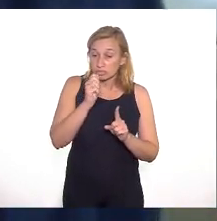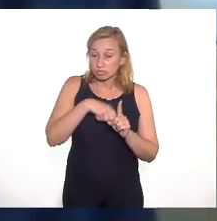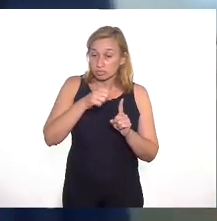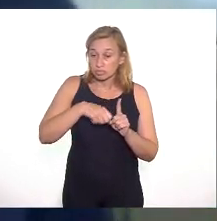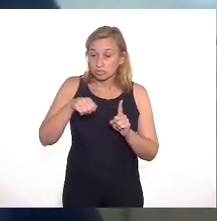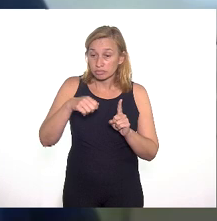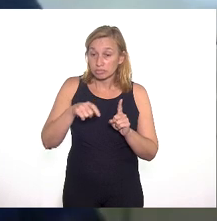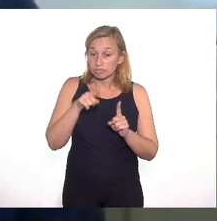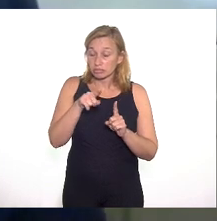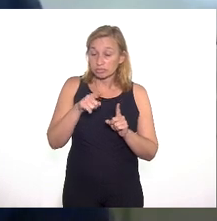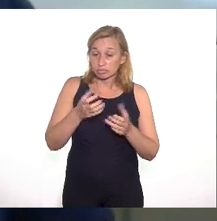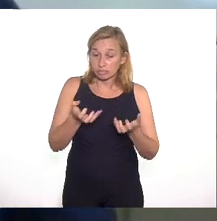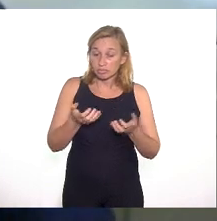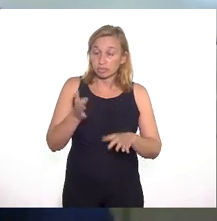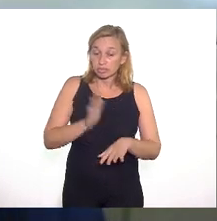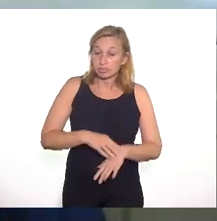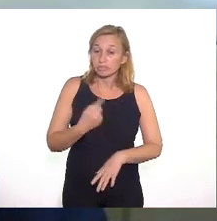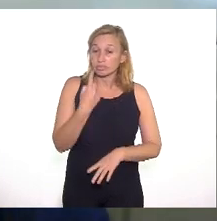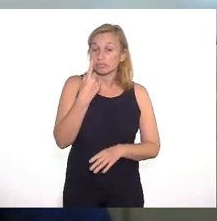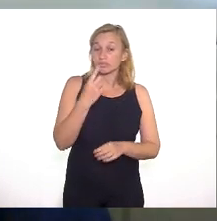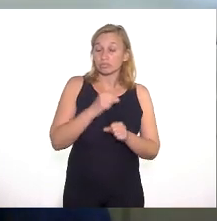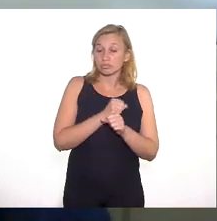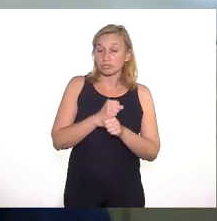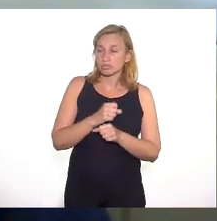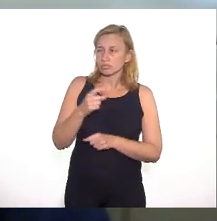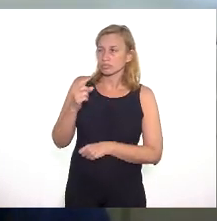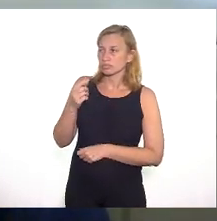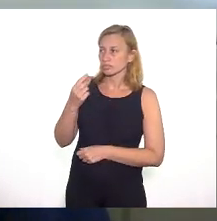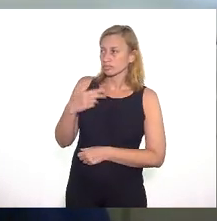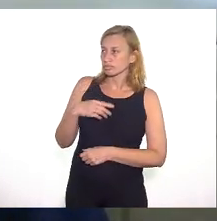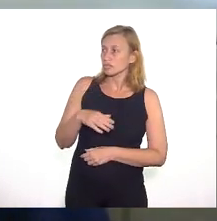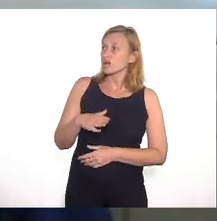para frente. Deputado Valdeque, só é de lembrar